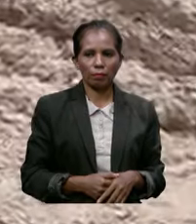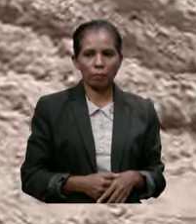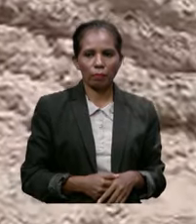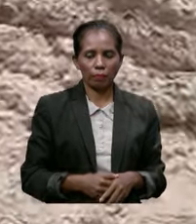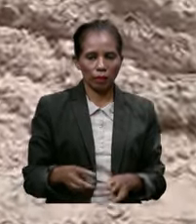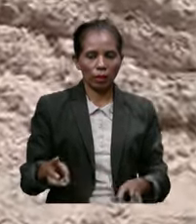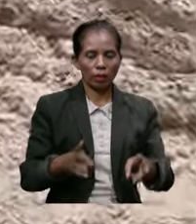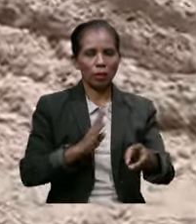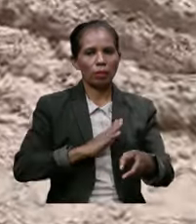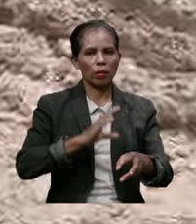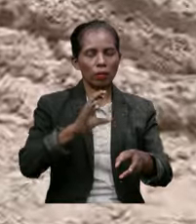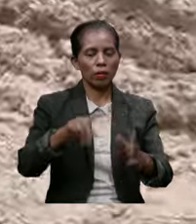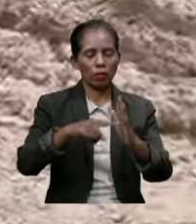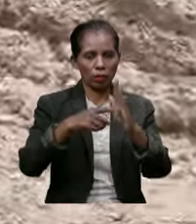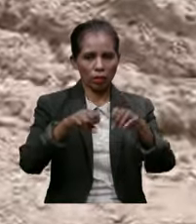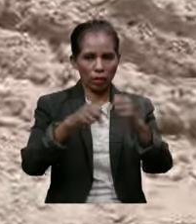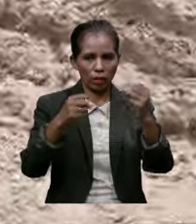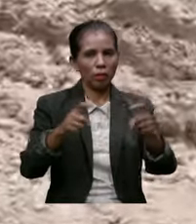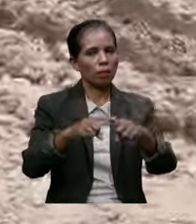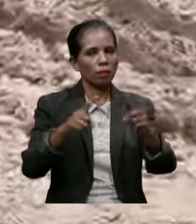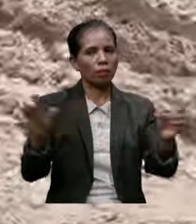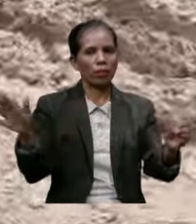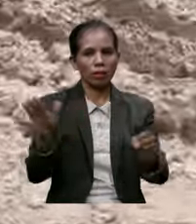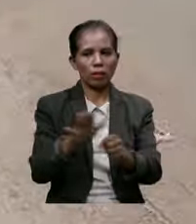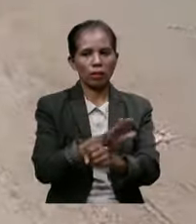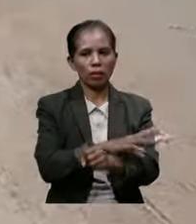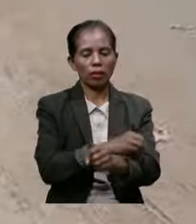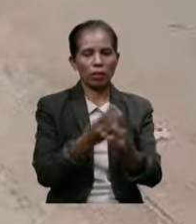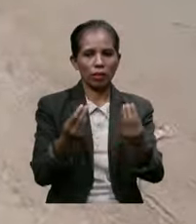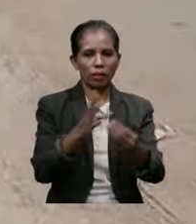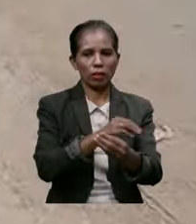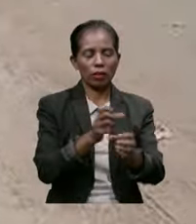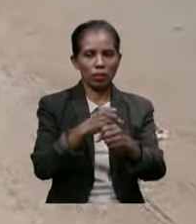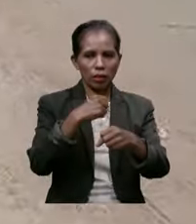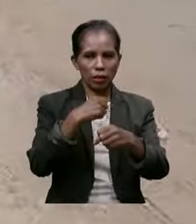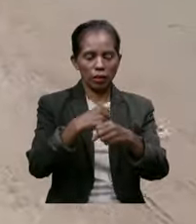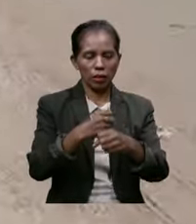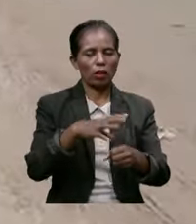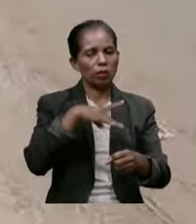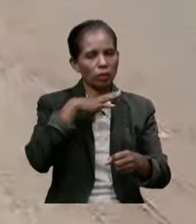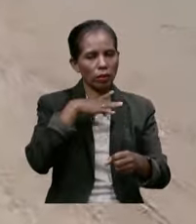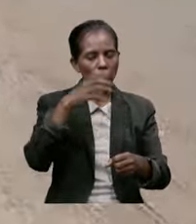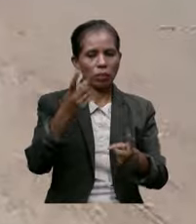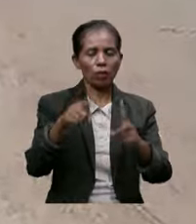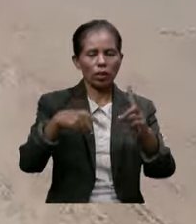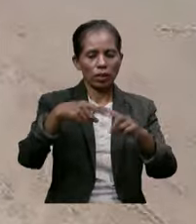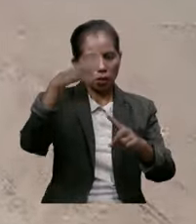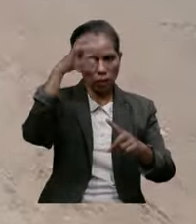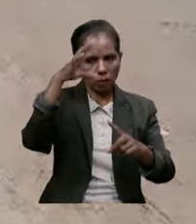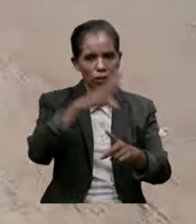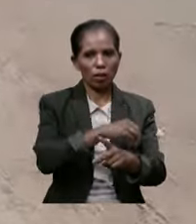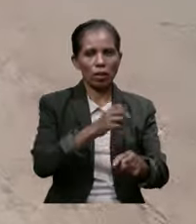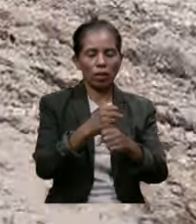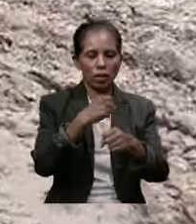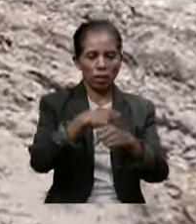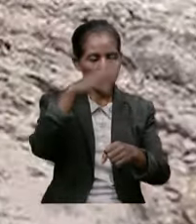Estrada ia Balcão Vila, Rahu Atona, mas betaca de ho remutin, ho de ramosu tahu, benhira udan, no provoca poluição,